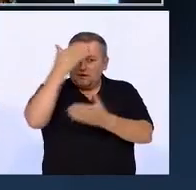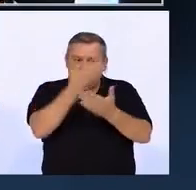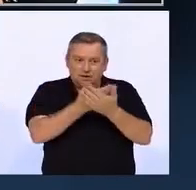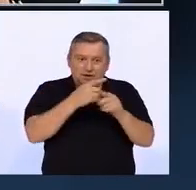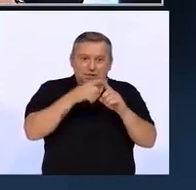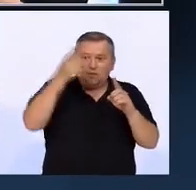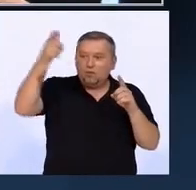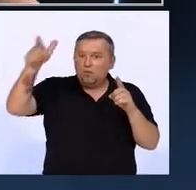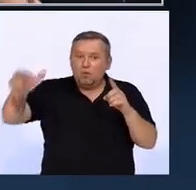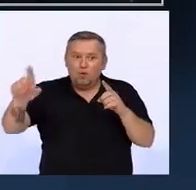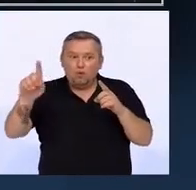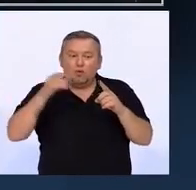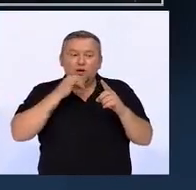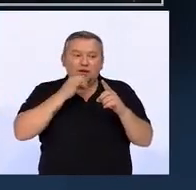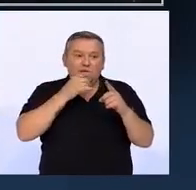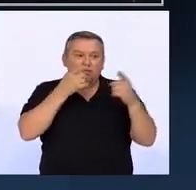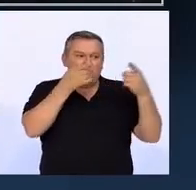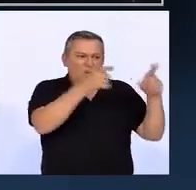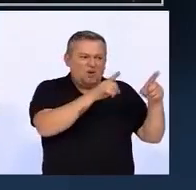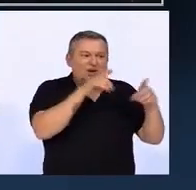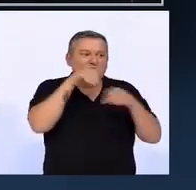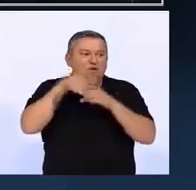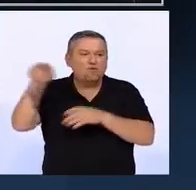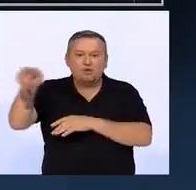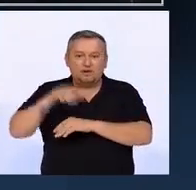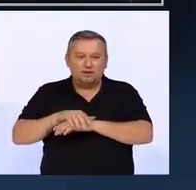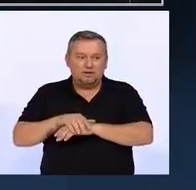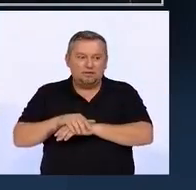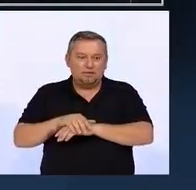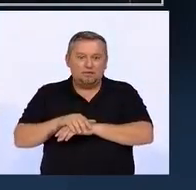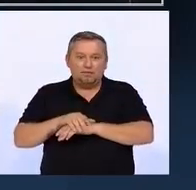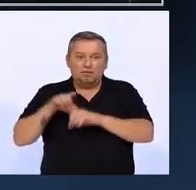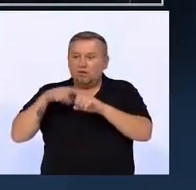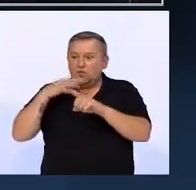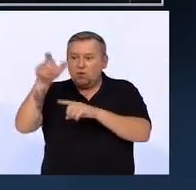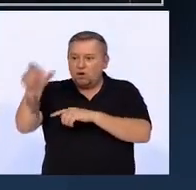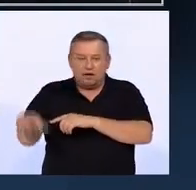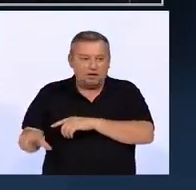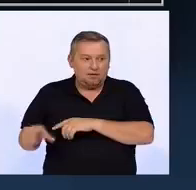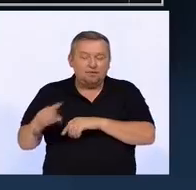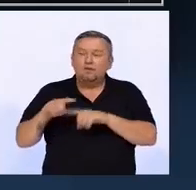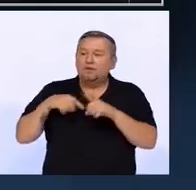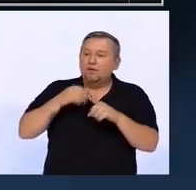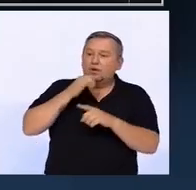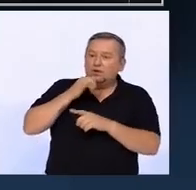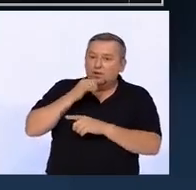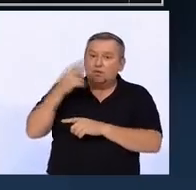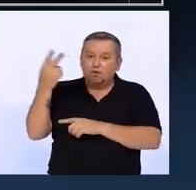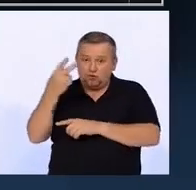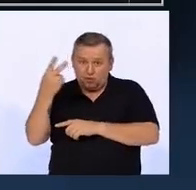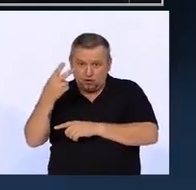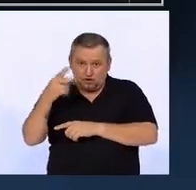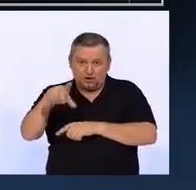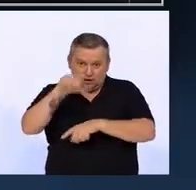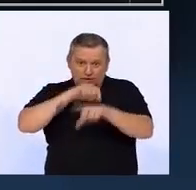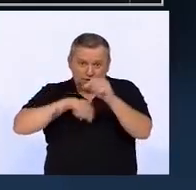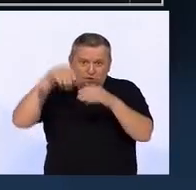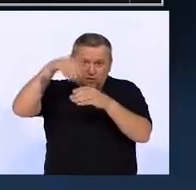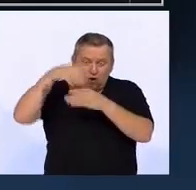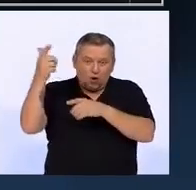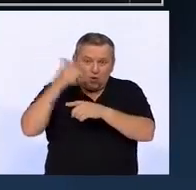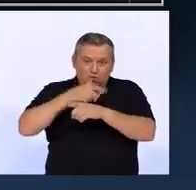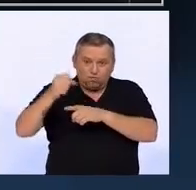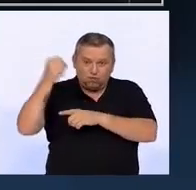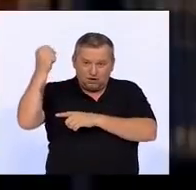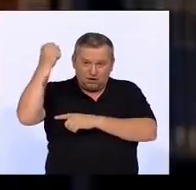para o outro não ganhar. E o que significa que, eleito qualquer um dos dois, vai ter uma dificuldade incrível de governar. Primeiro porque tu